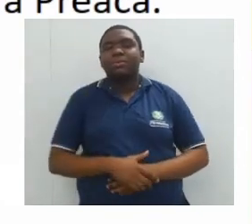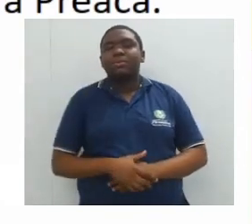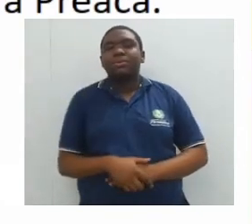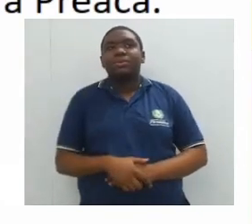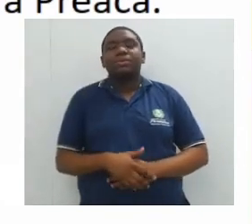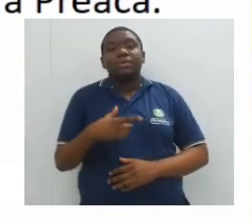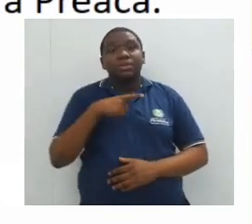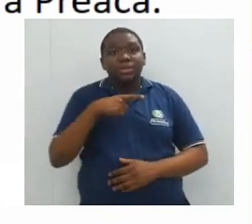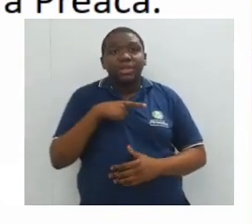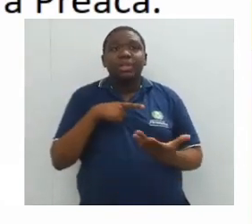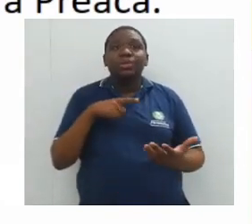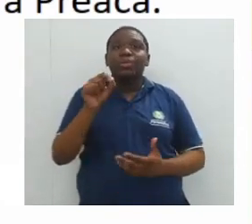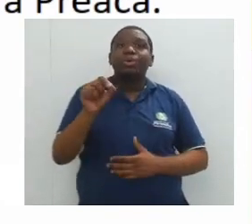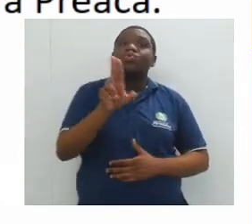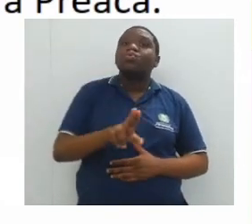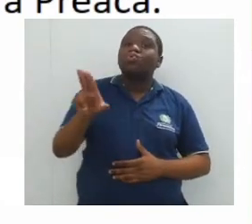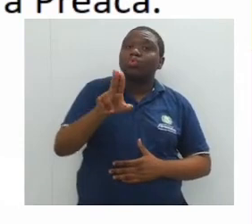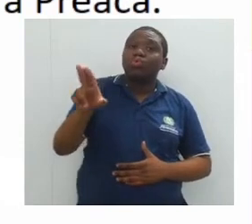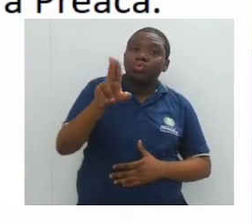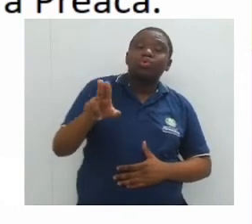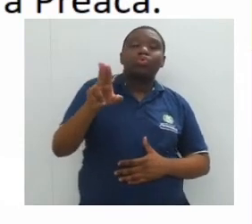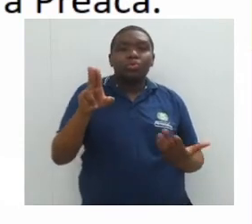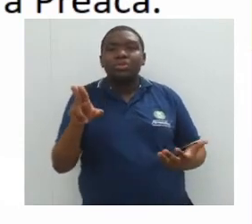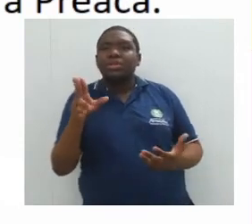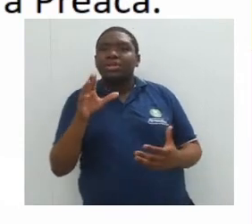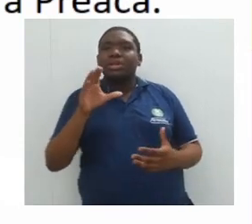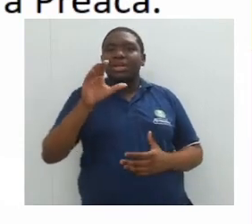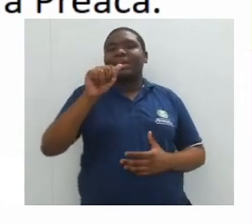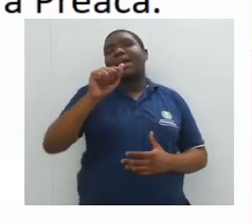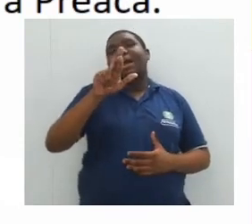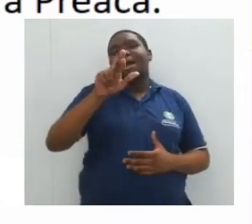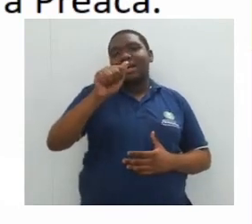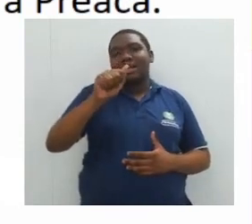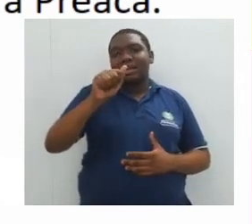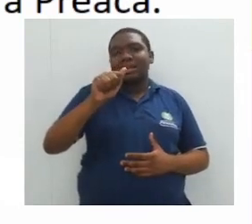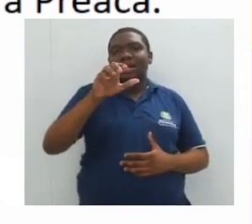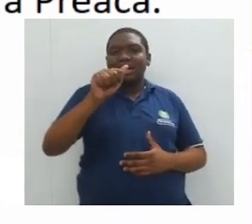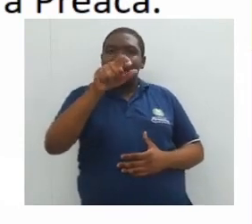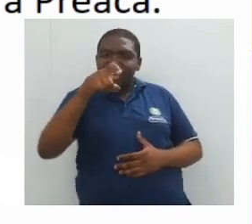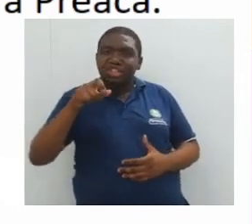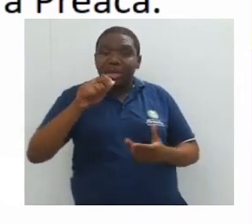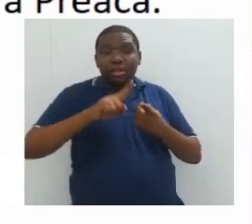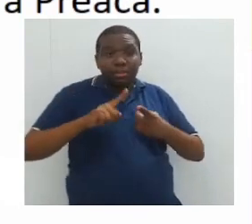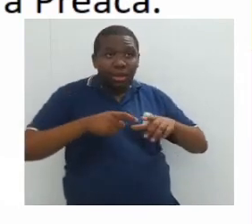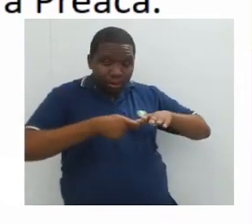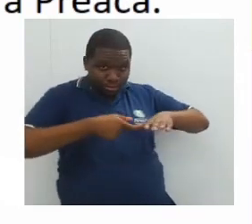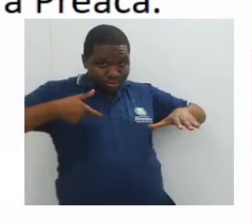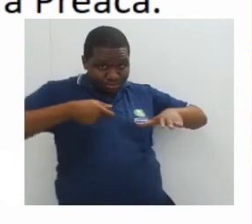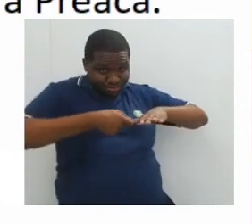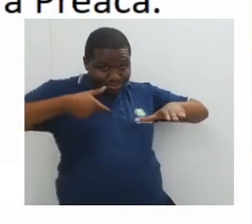Os instrumentos utilizados são caracaxá e a preaca.